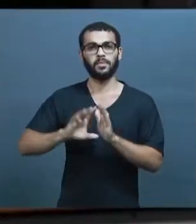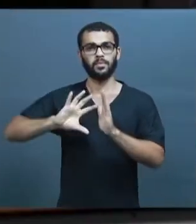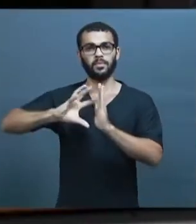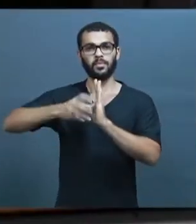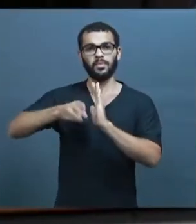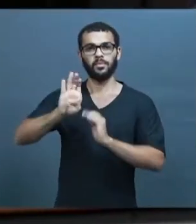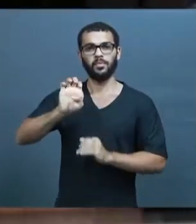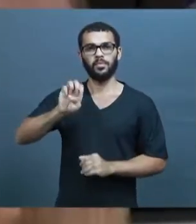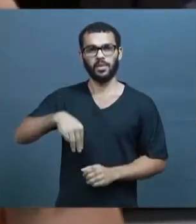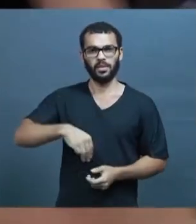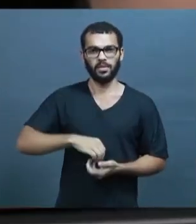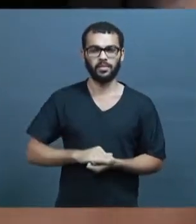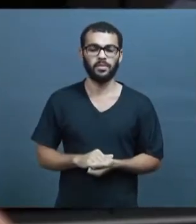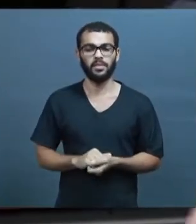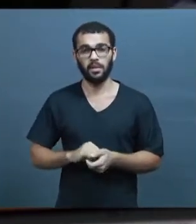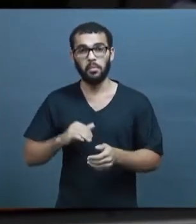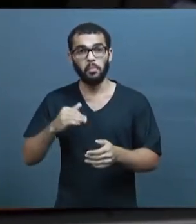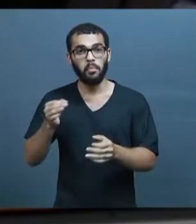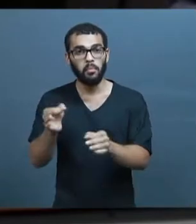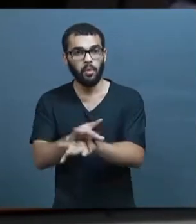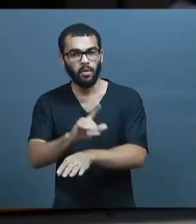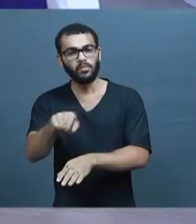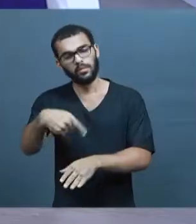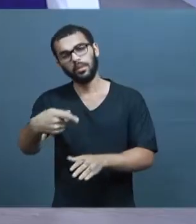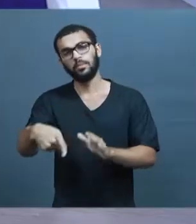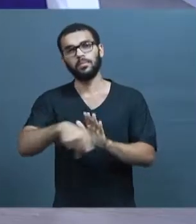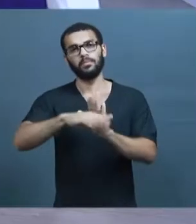após a promulgação, as regras passam a valer.